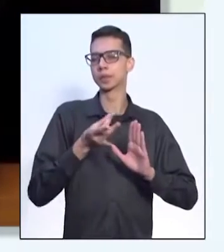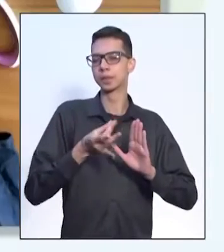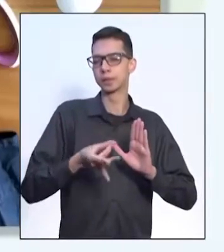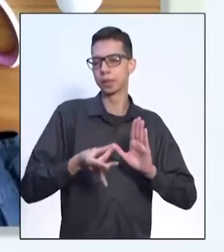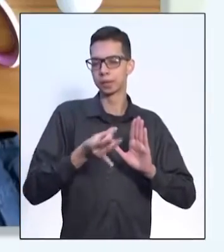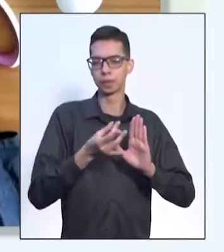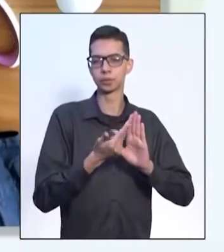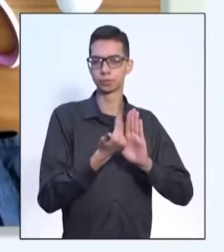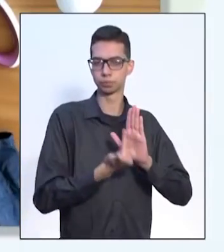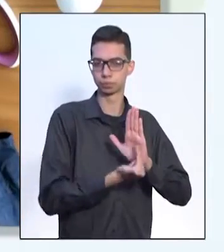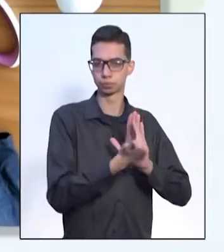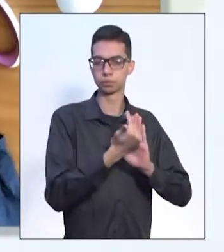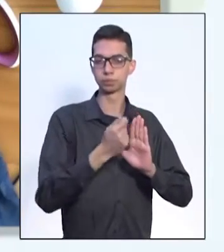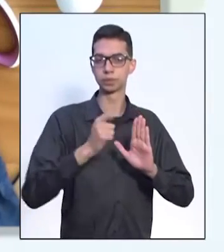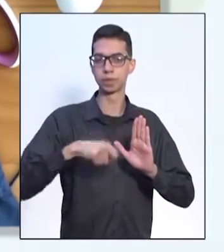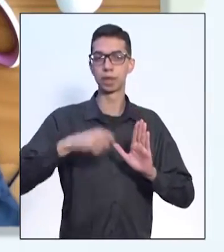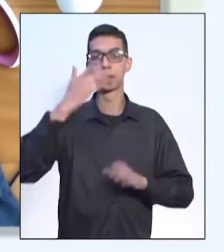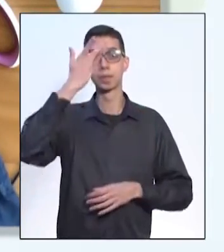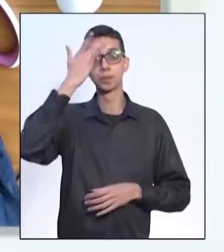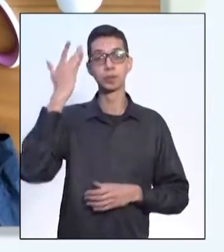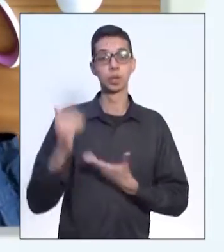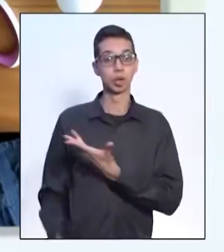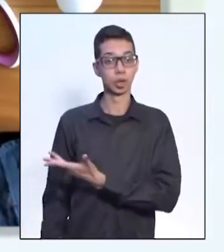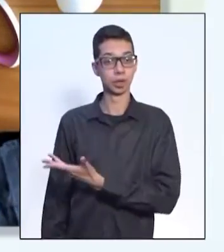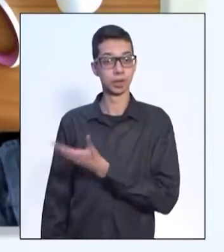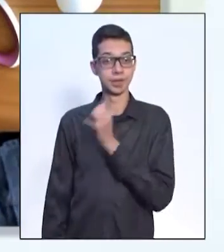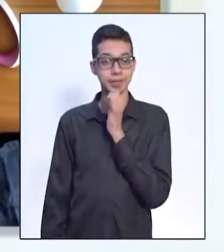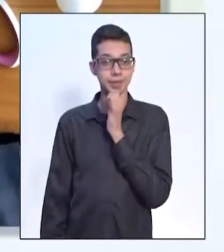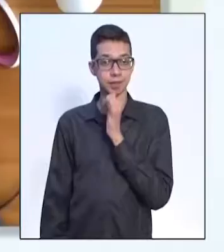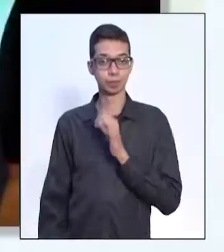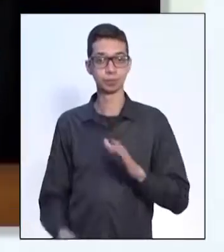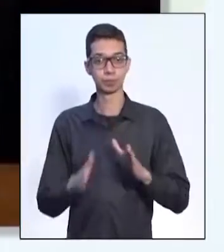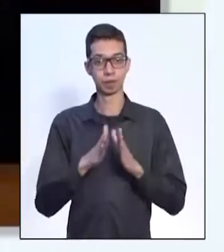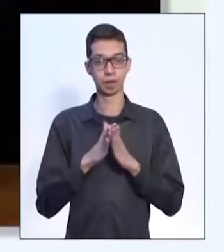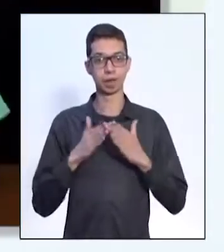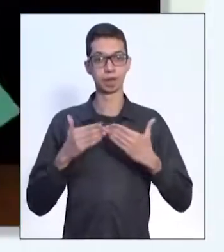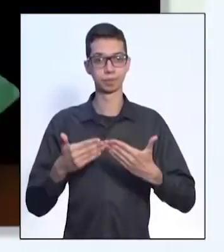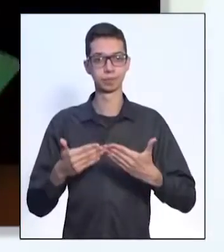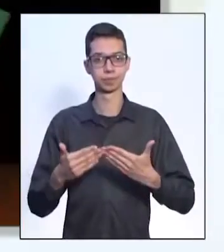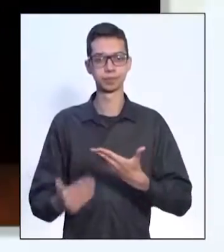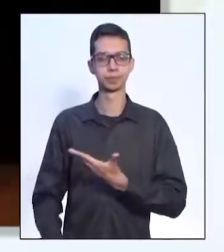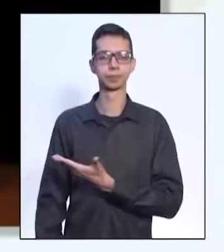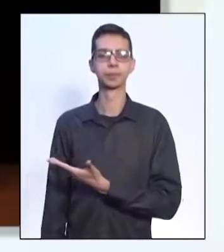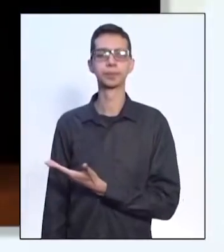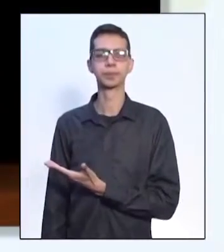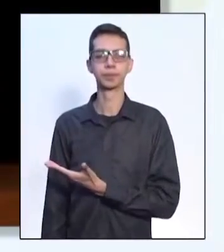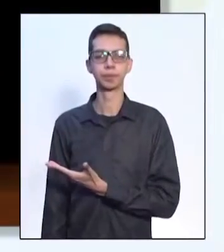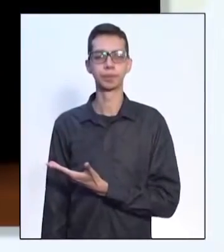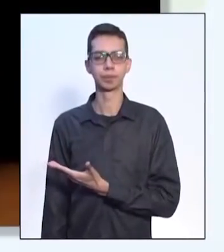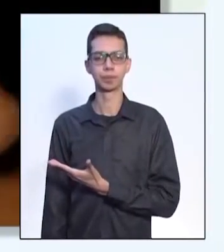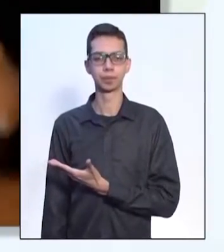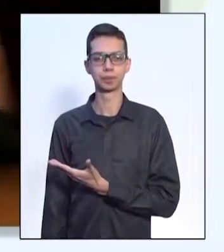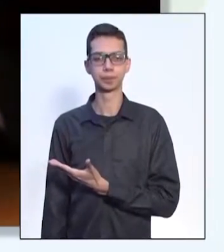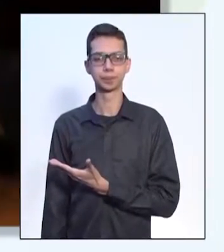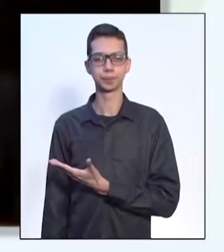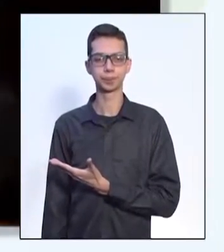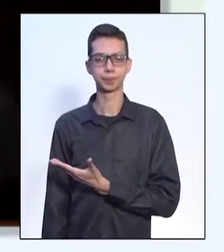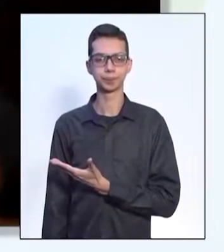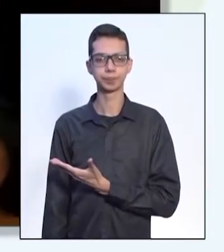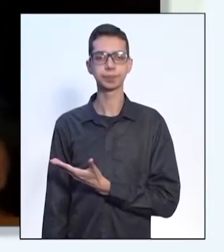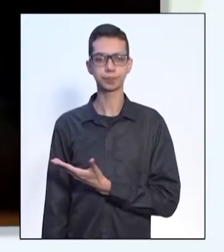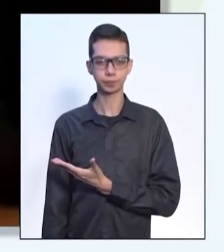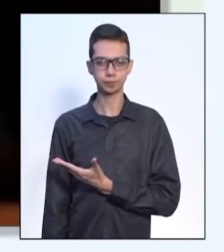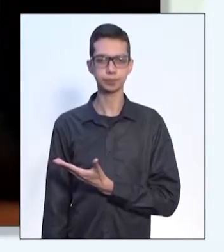diferentes. E aí a pessoa abre a janela. Ó, quando abre a janela, sai aqui a